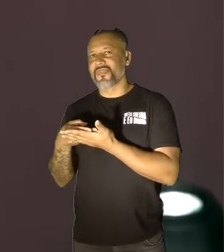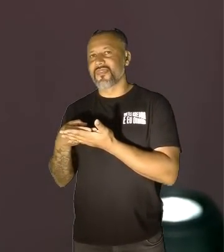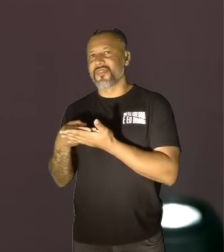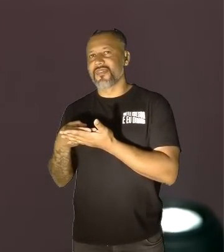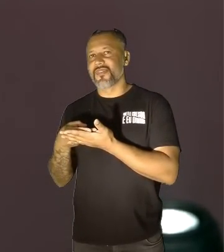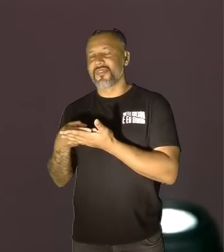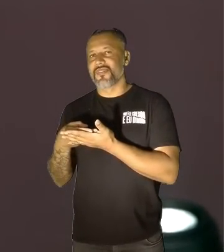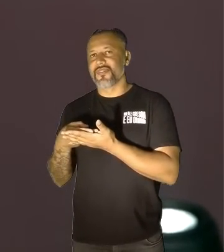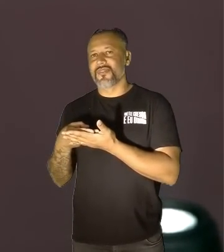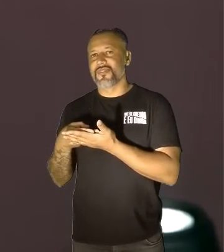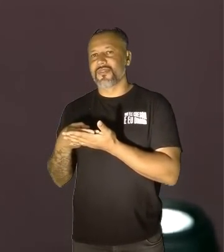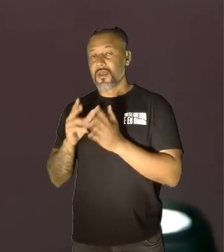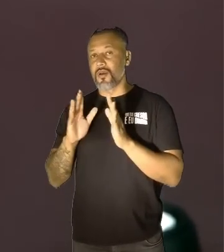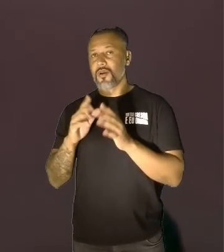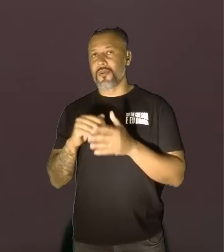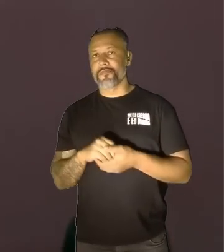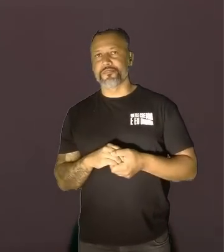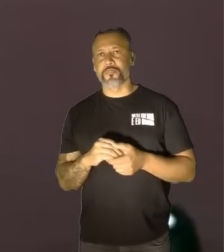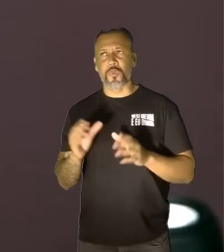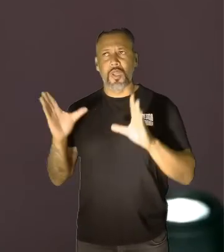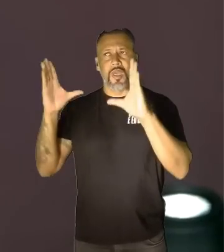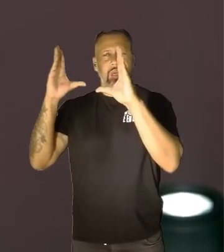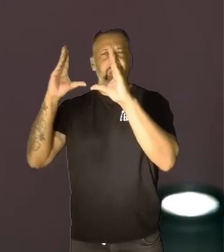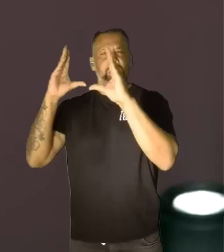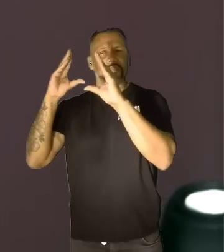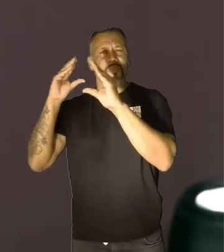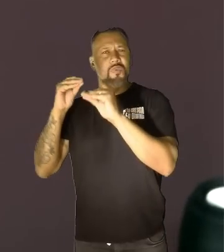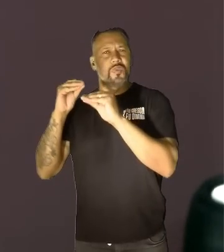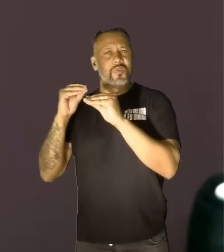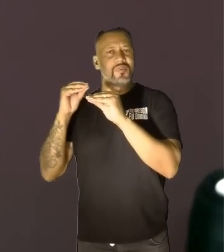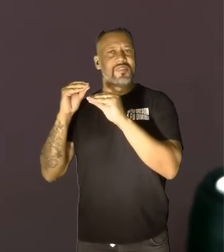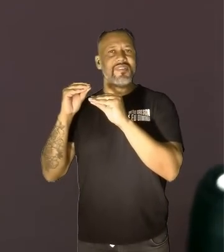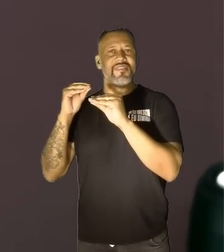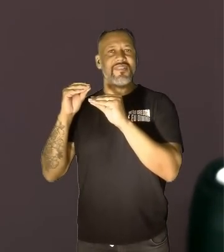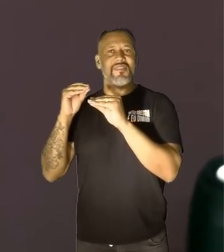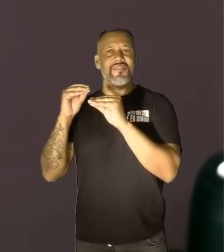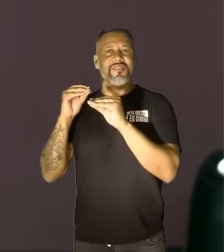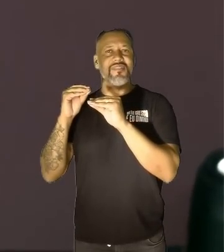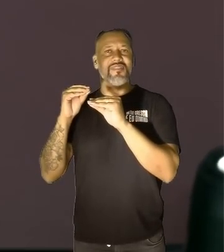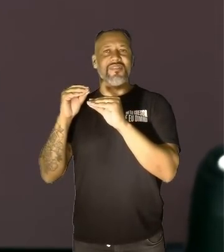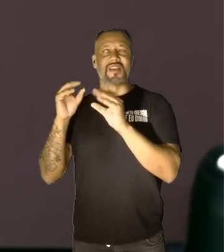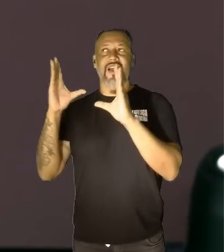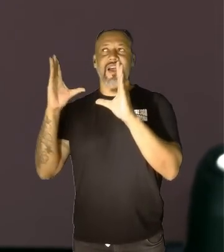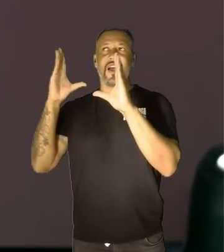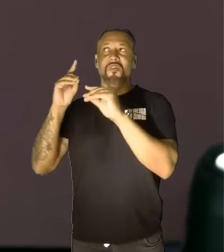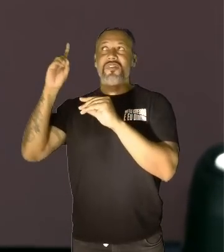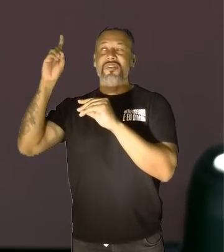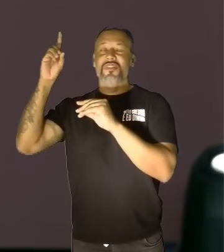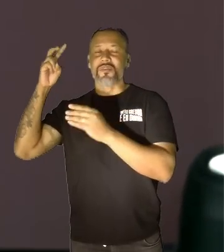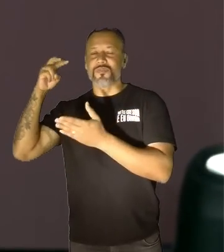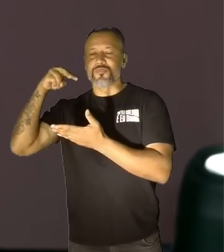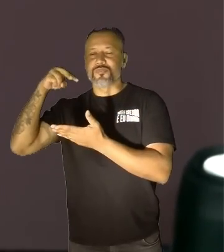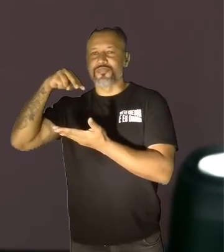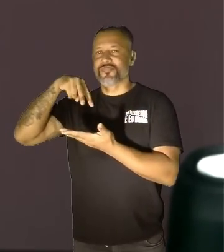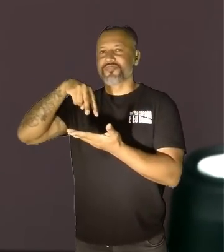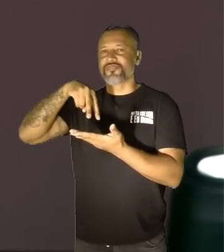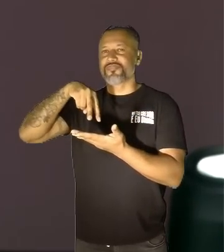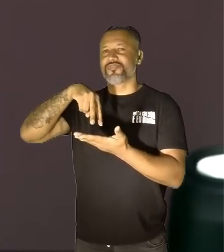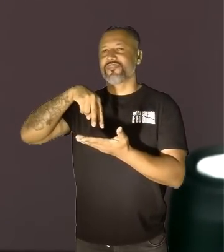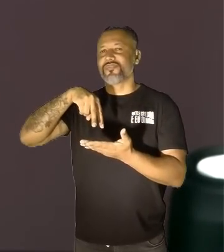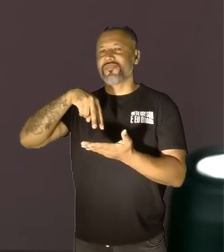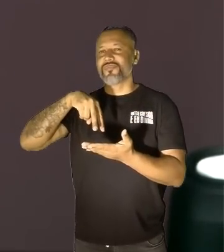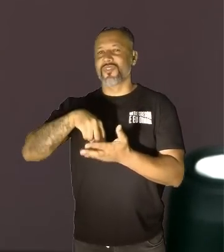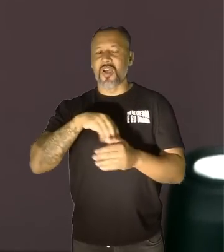Veja, certa noite, que noite era essa? A noite que Deus iria descer no templo e